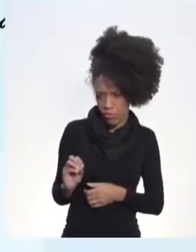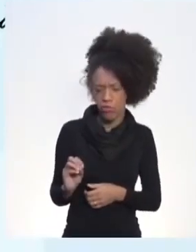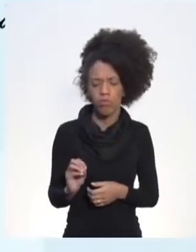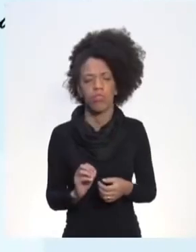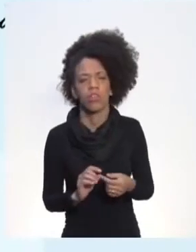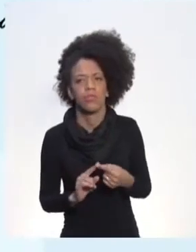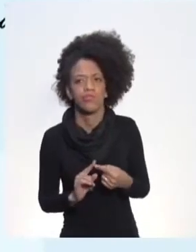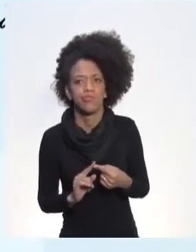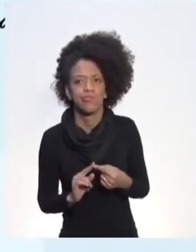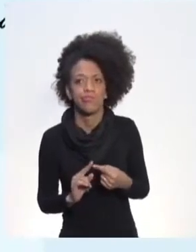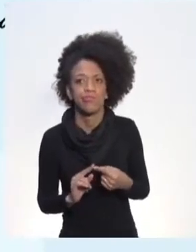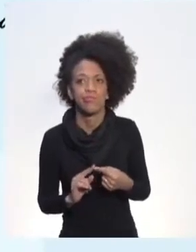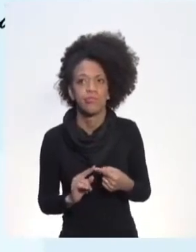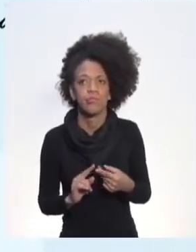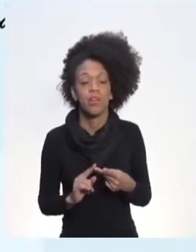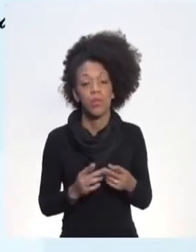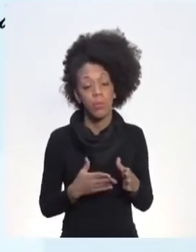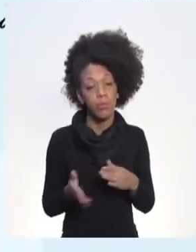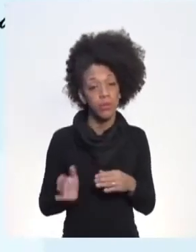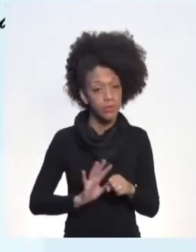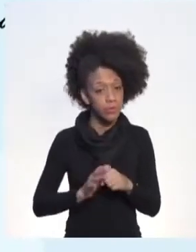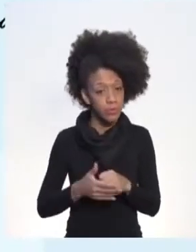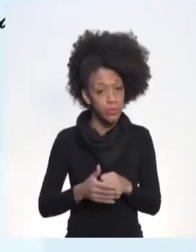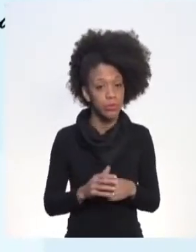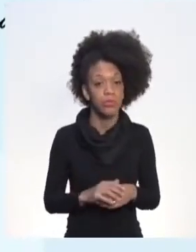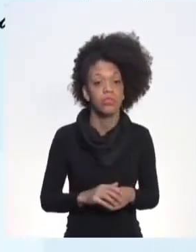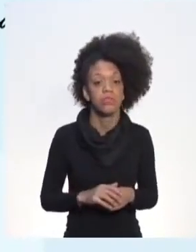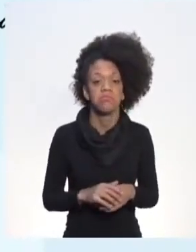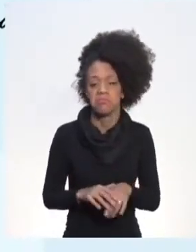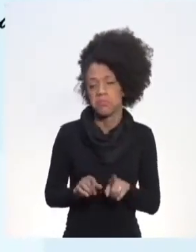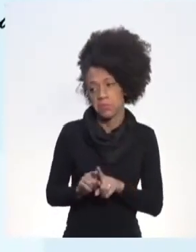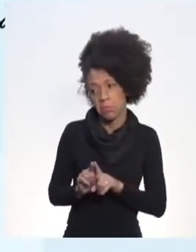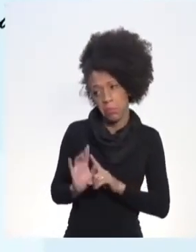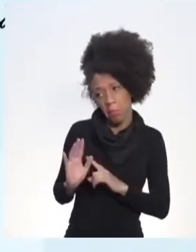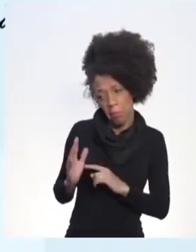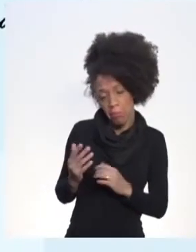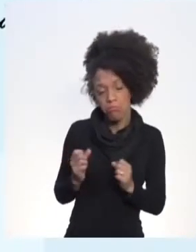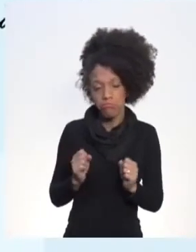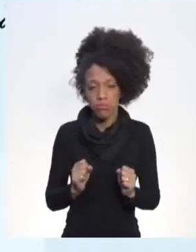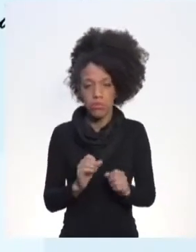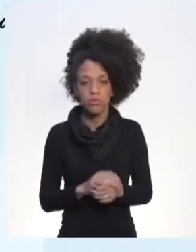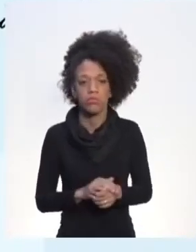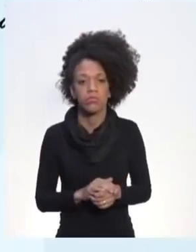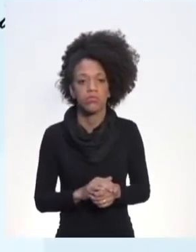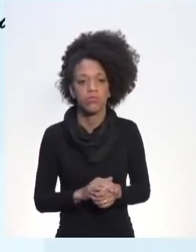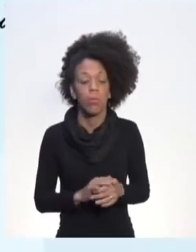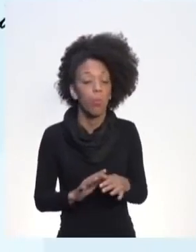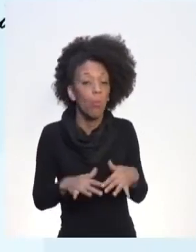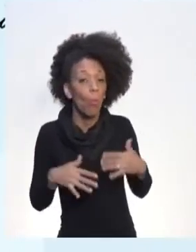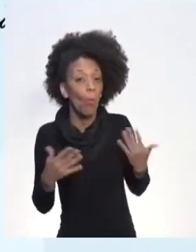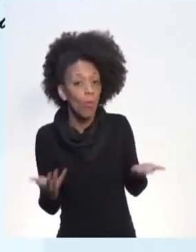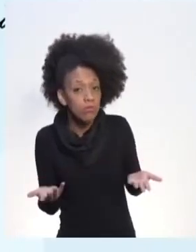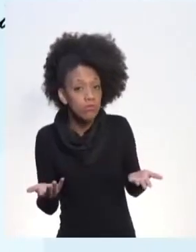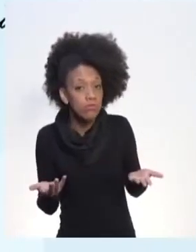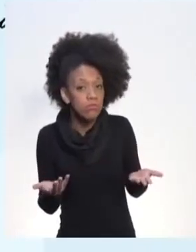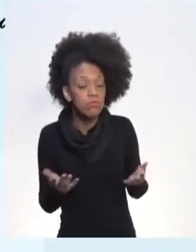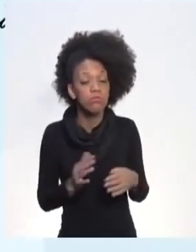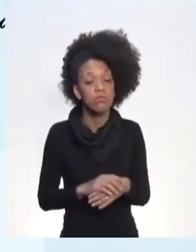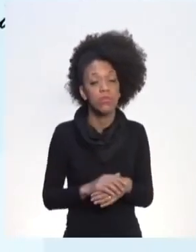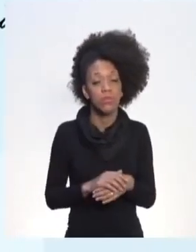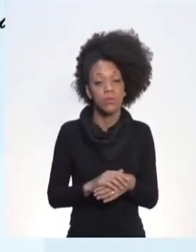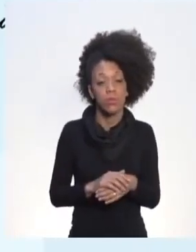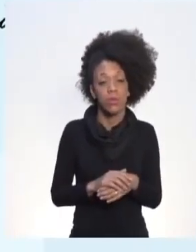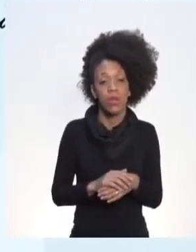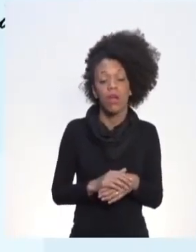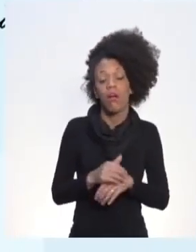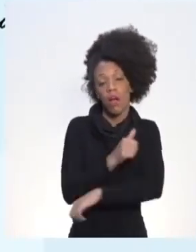2020. Em plena pandemia, né? Isso. Também pode ser. Aqui Quando? tem durante as férias, a